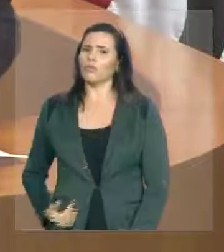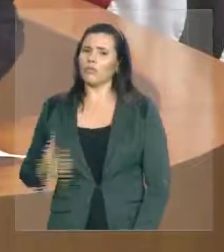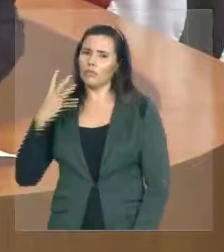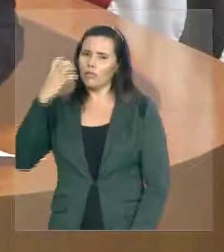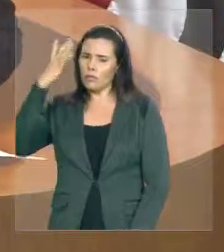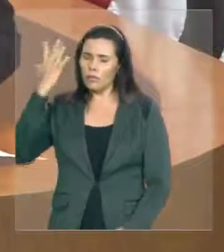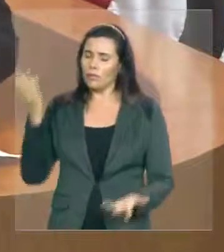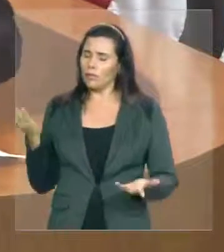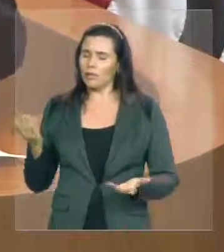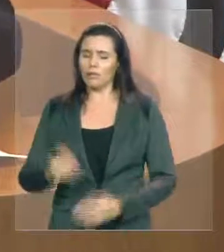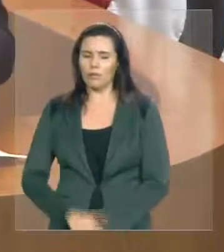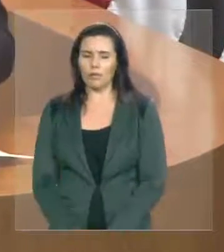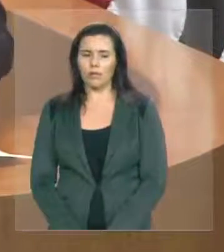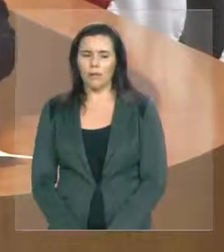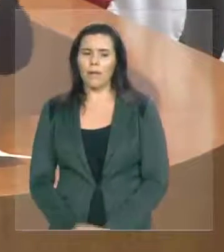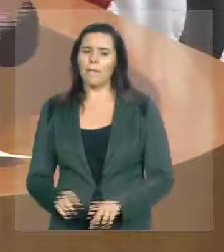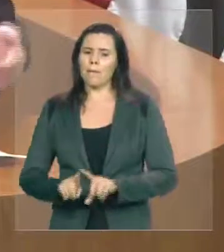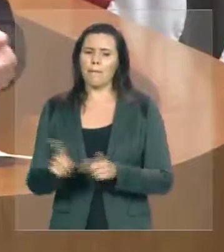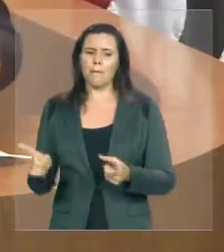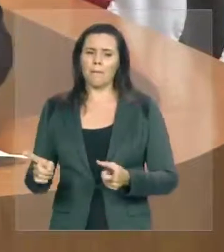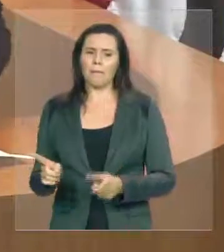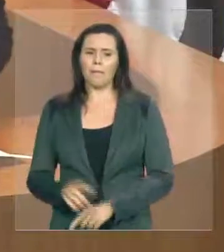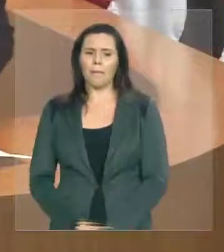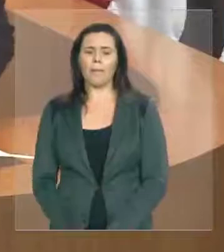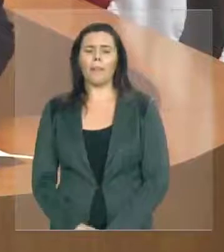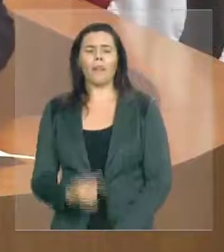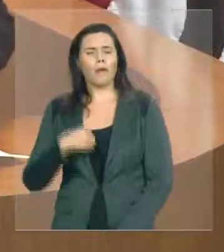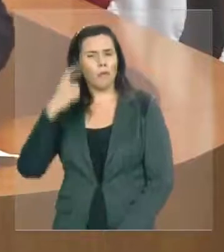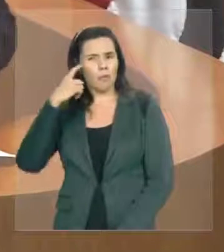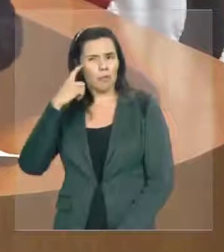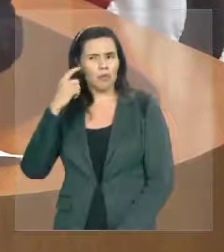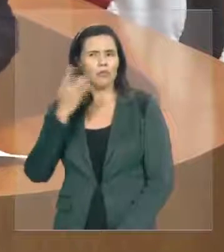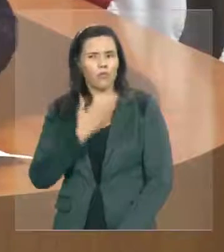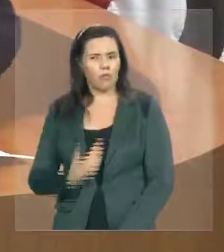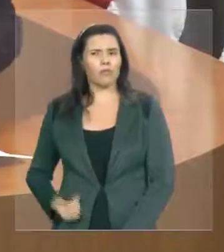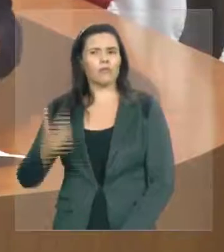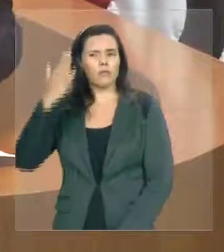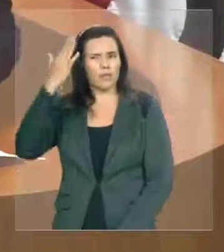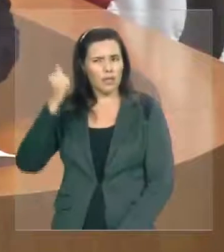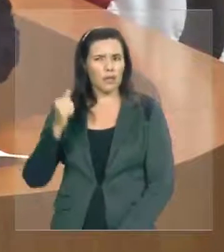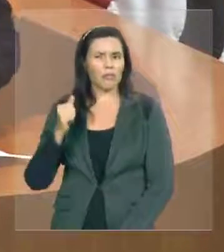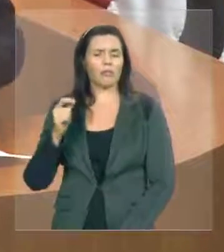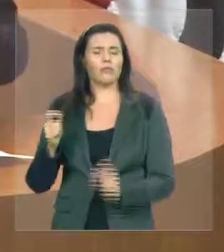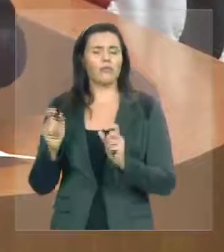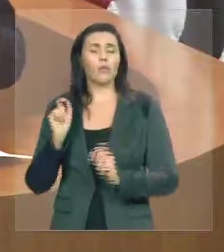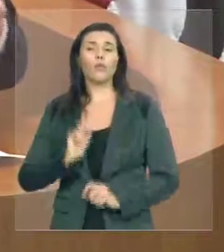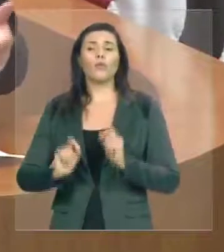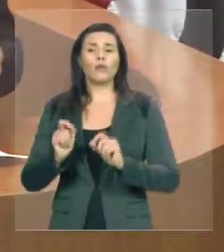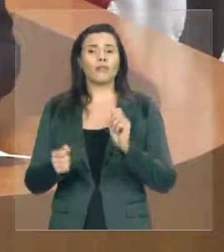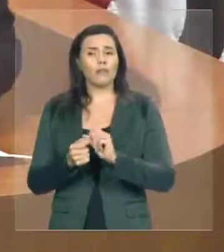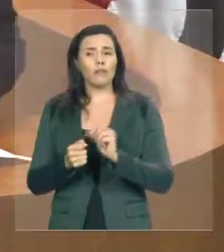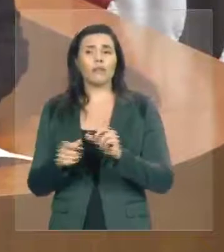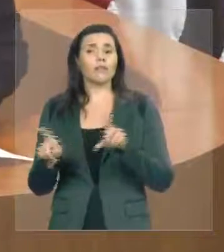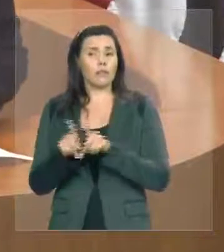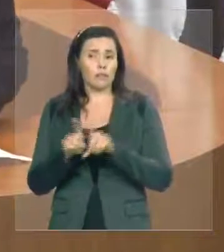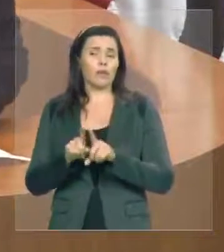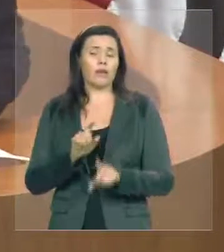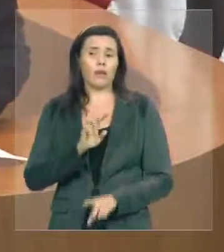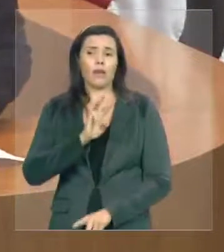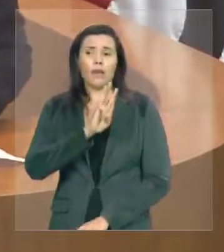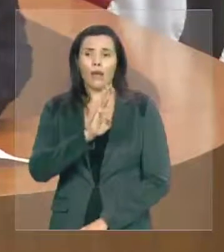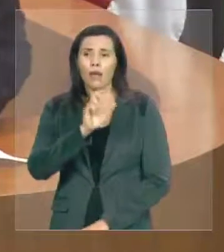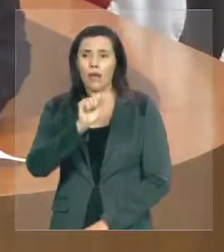claras, ele sabe muito bem o que está fazendo, e tenho a convicção de que, caso se confirme o afastamento